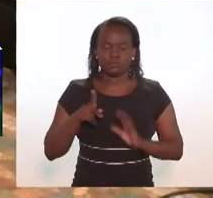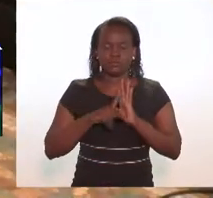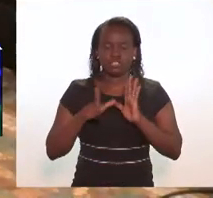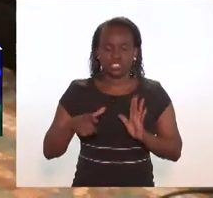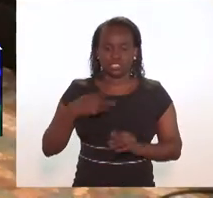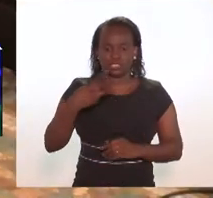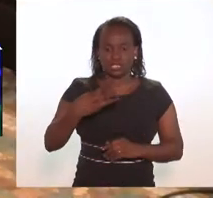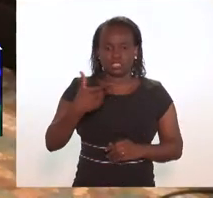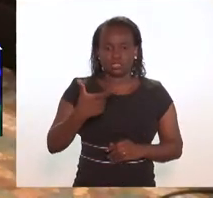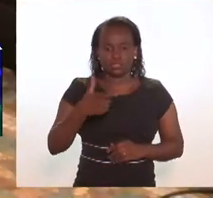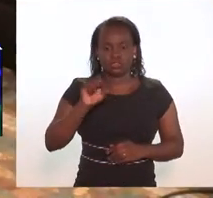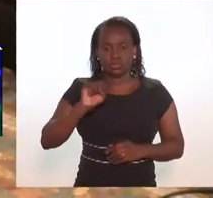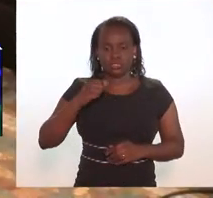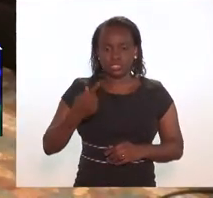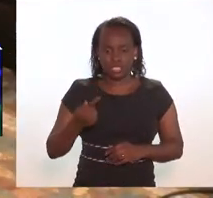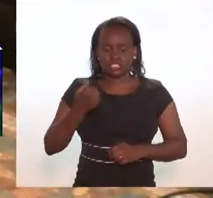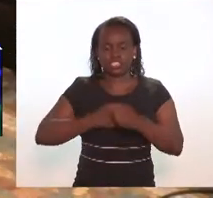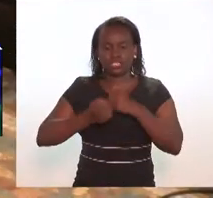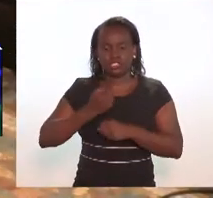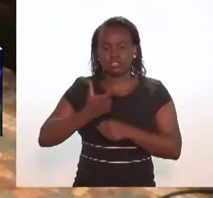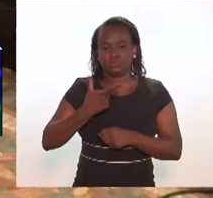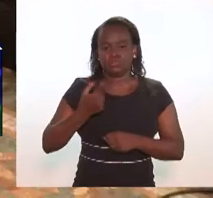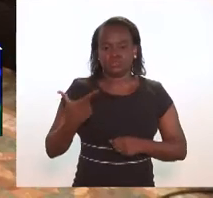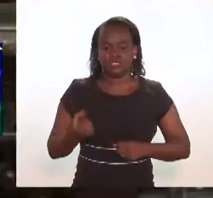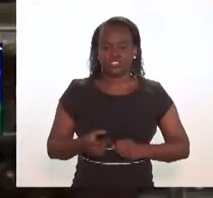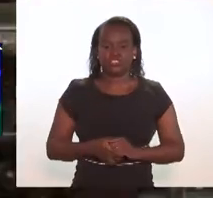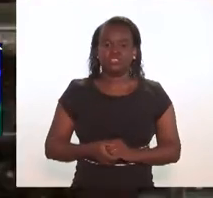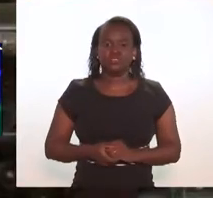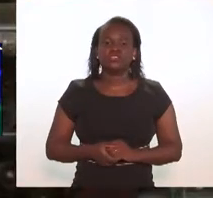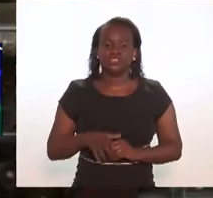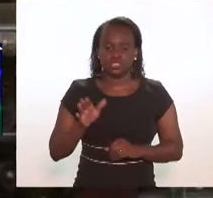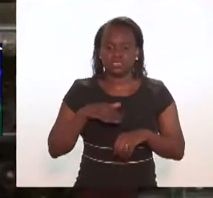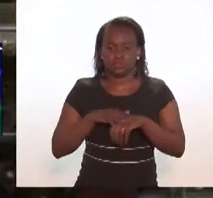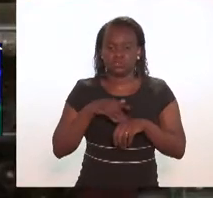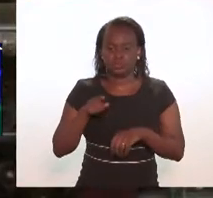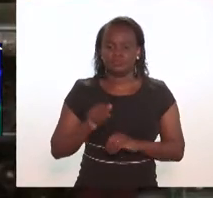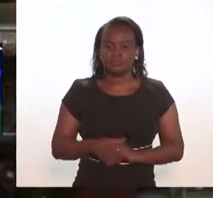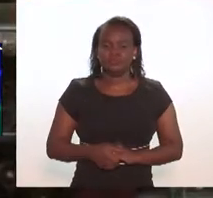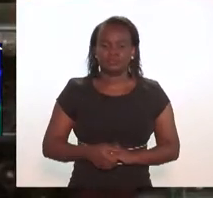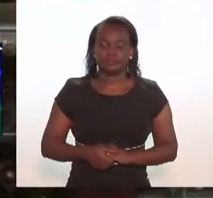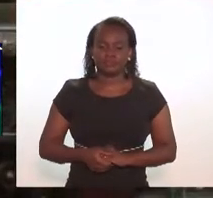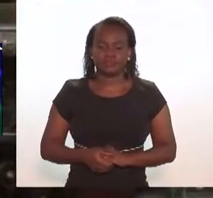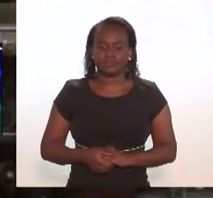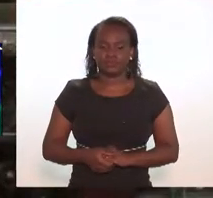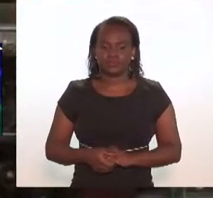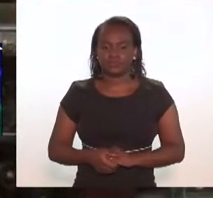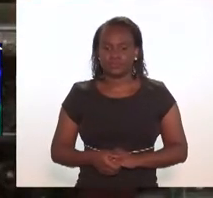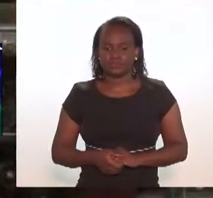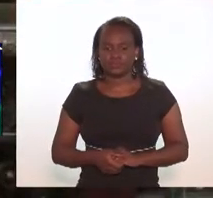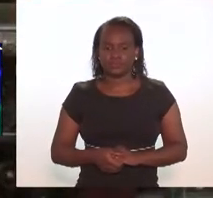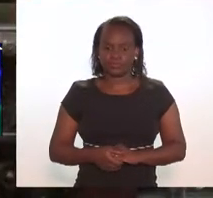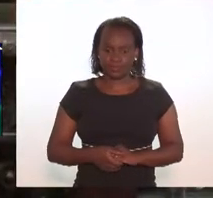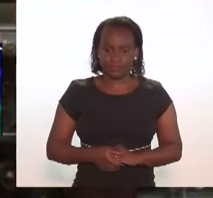Projeto 3287 de 2020. Já falo com Vossa Excelência.